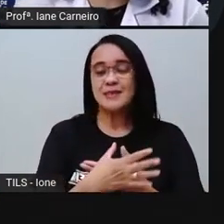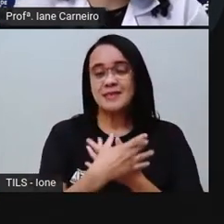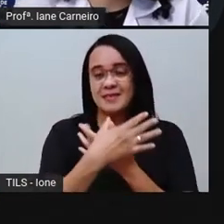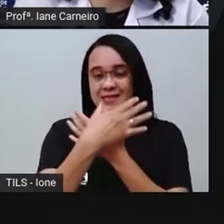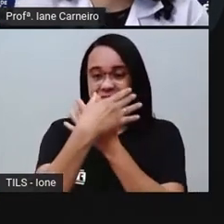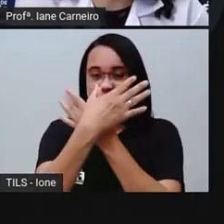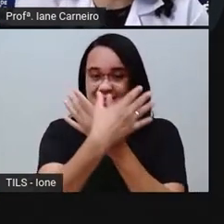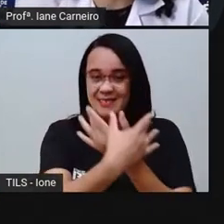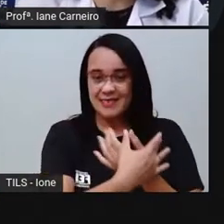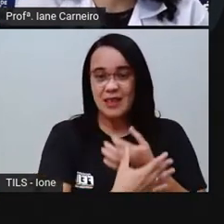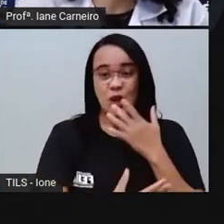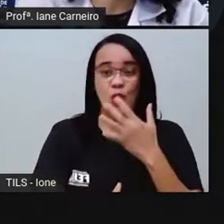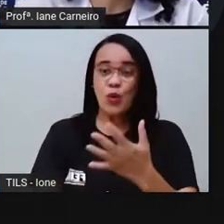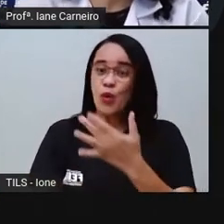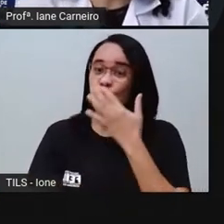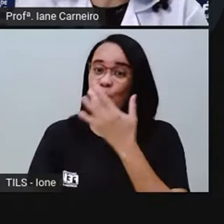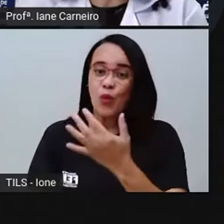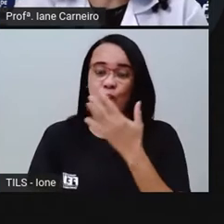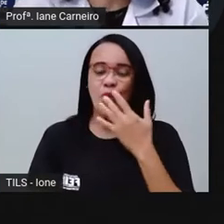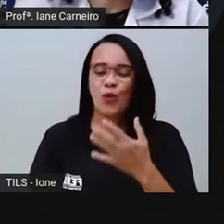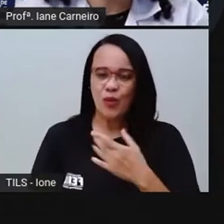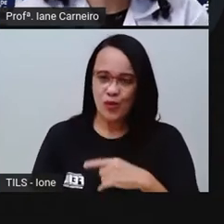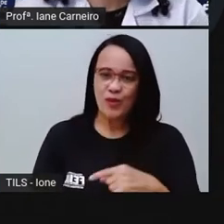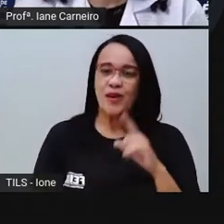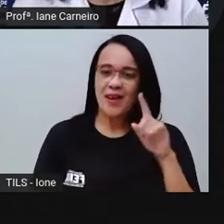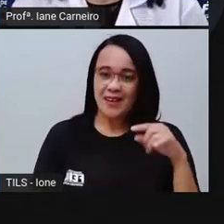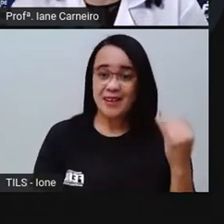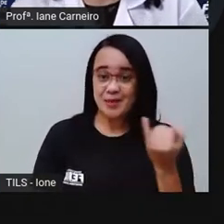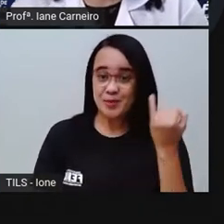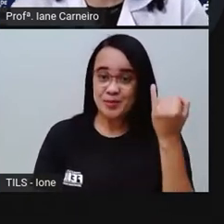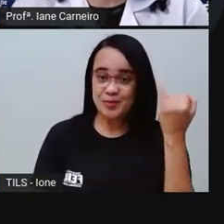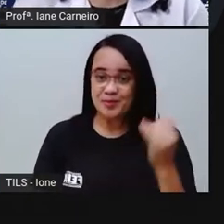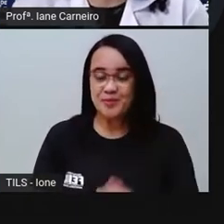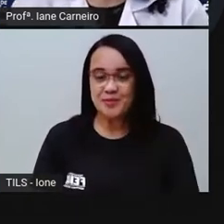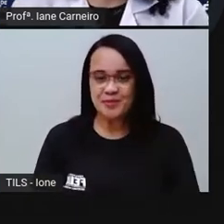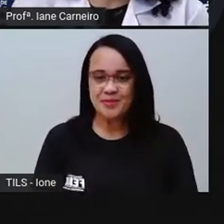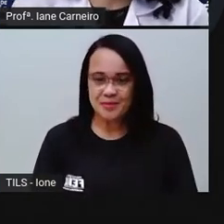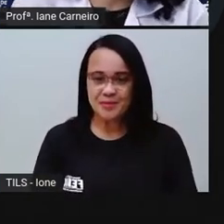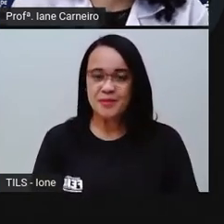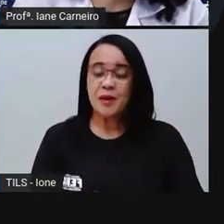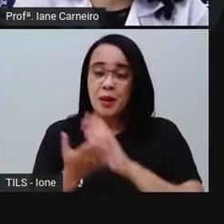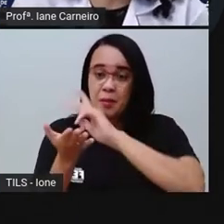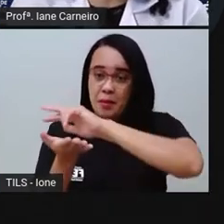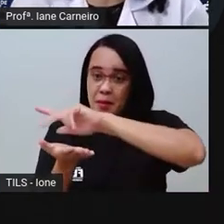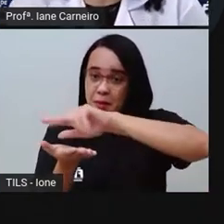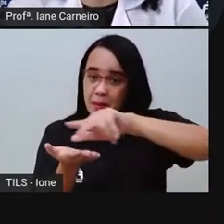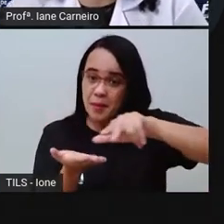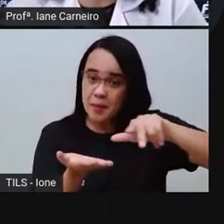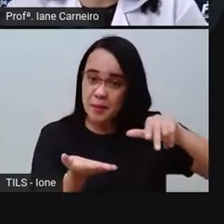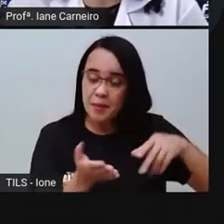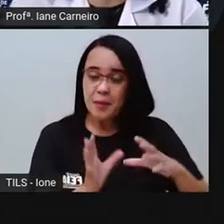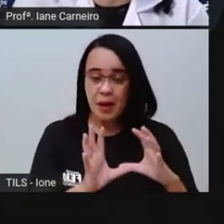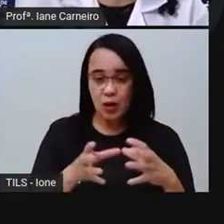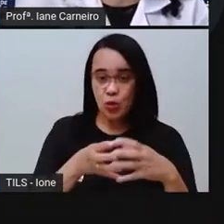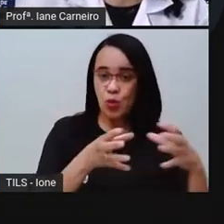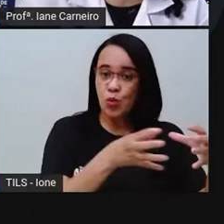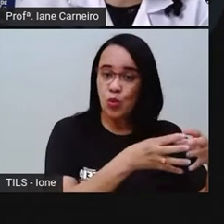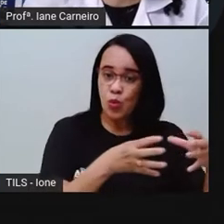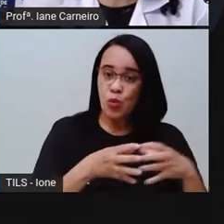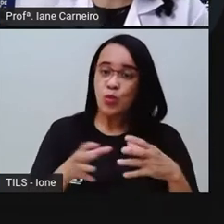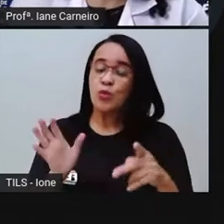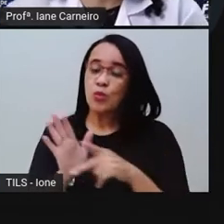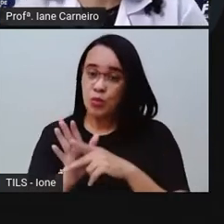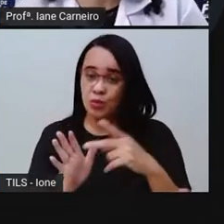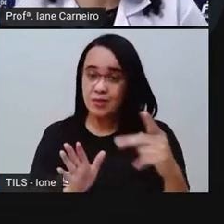com asas bem coloridas bem interessante né E aí tem várias espécies né Tem aquelas borboletas que